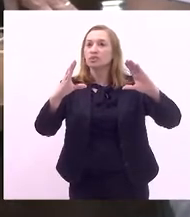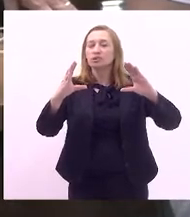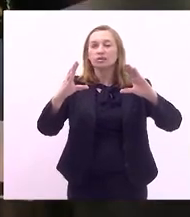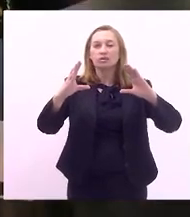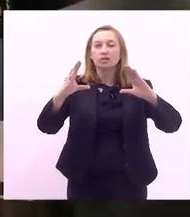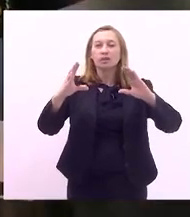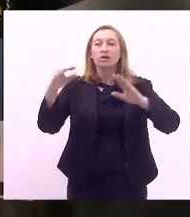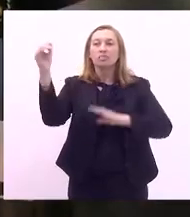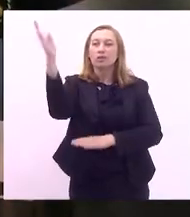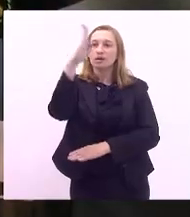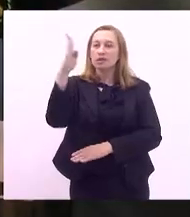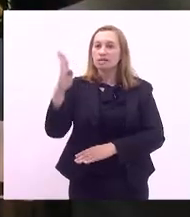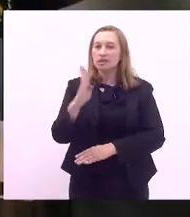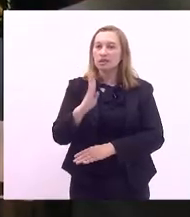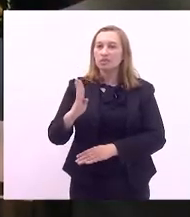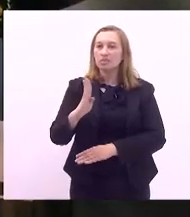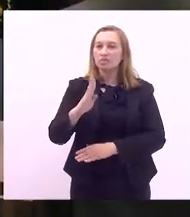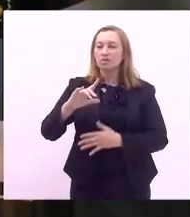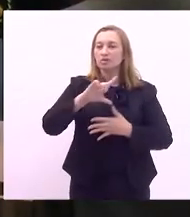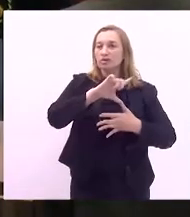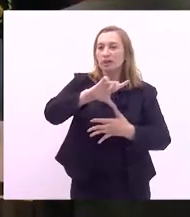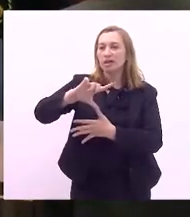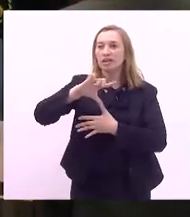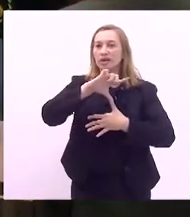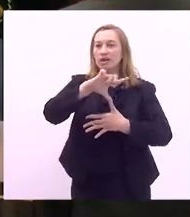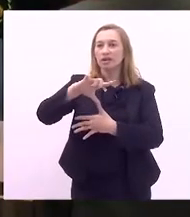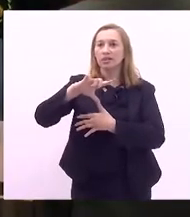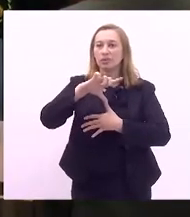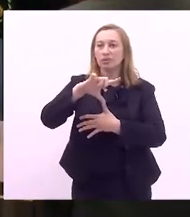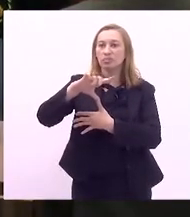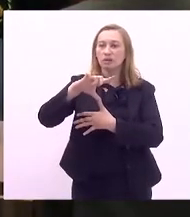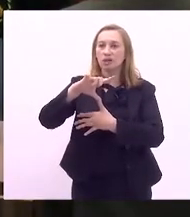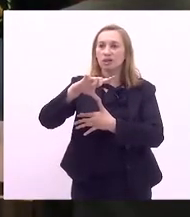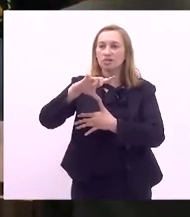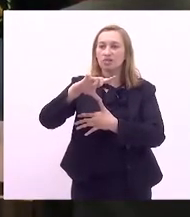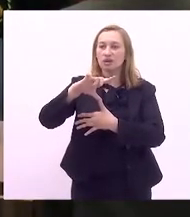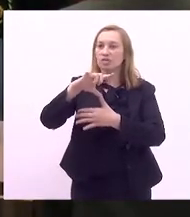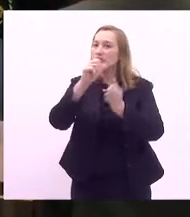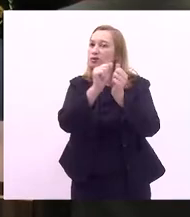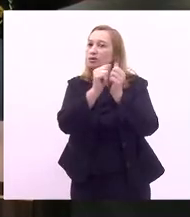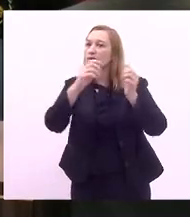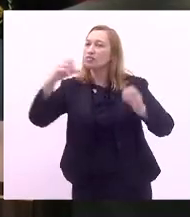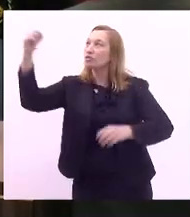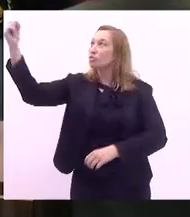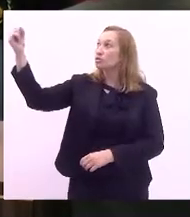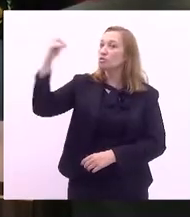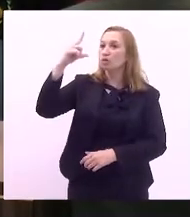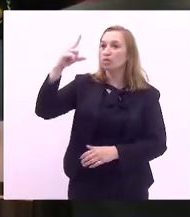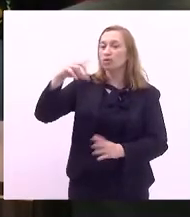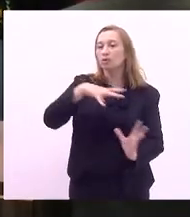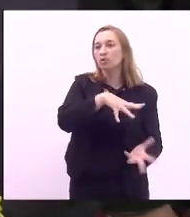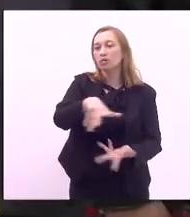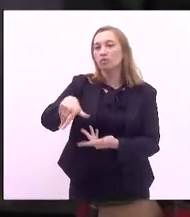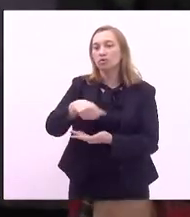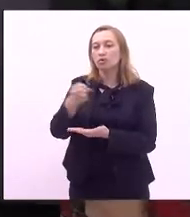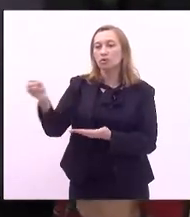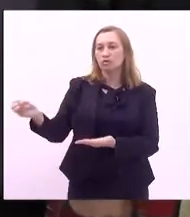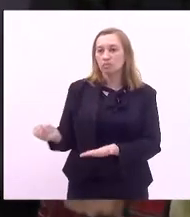o Brasil florão da América nome dado só todo mundo